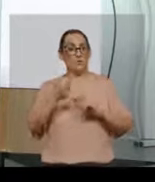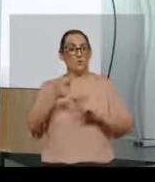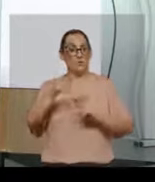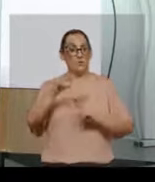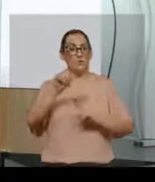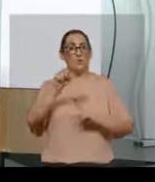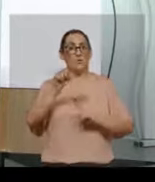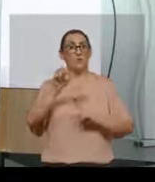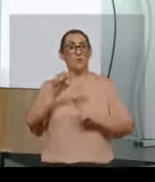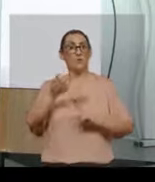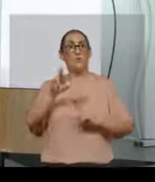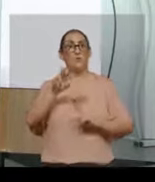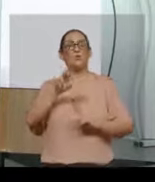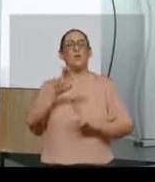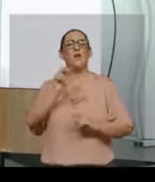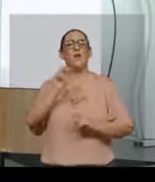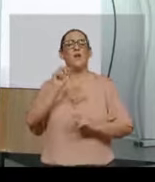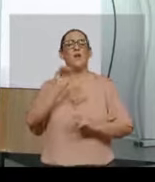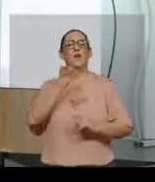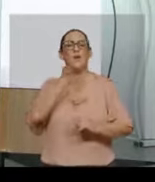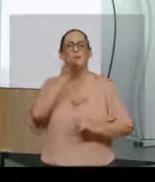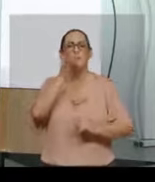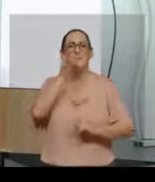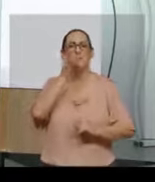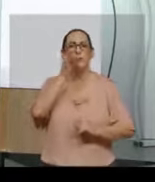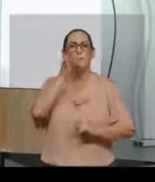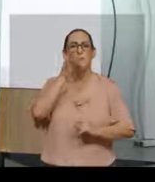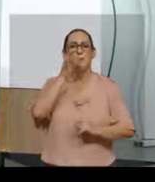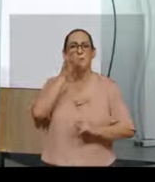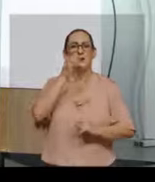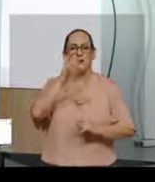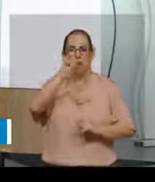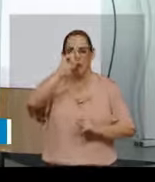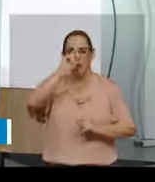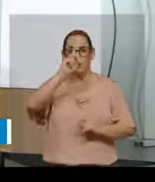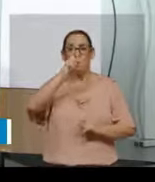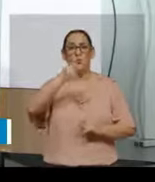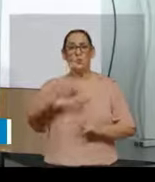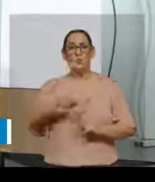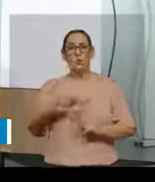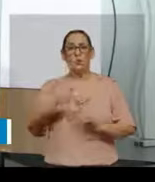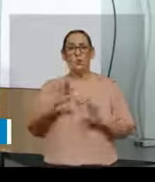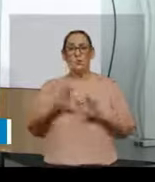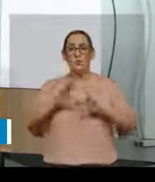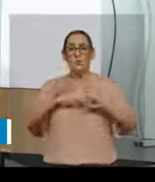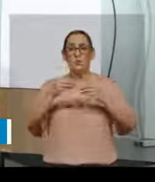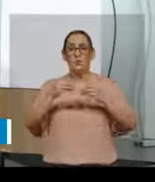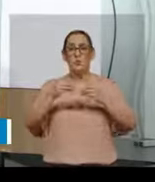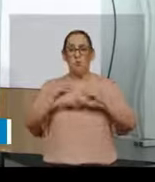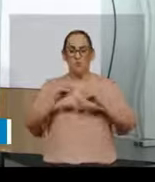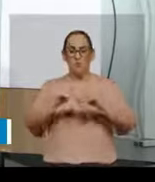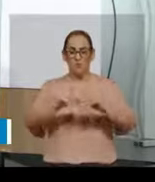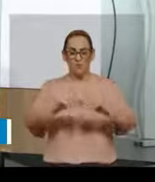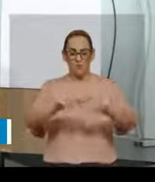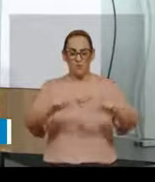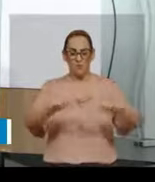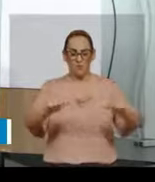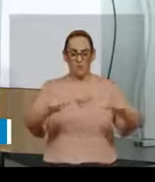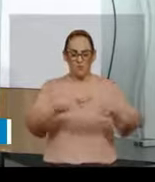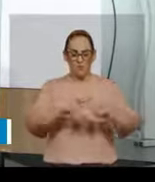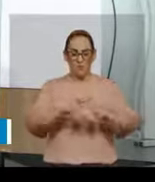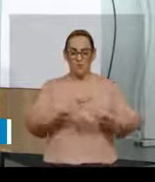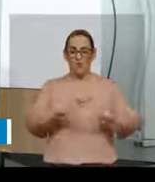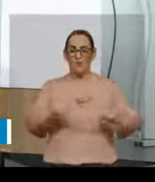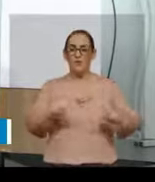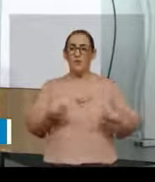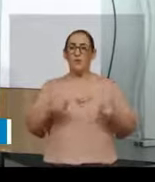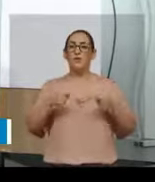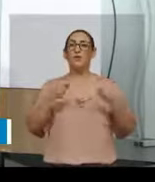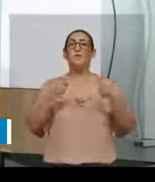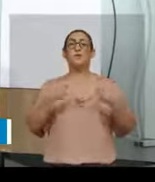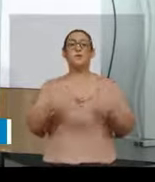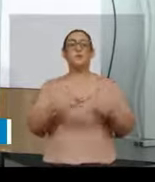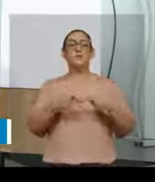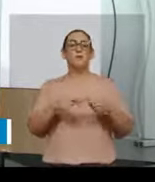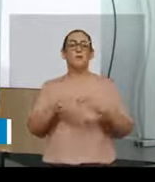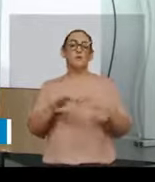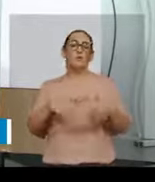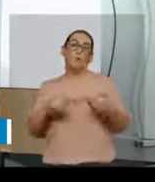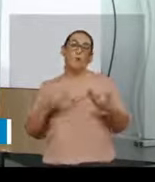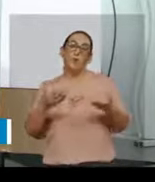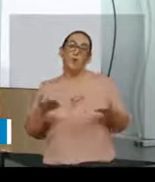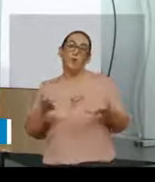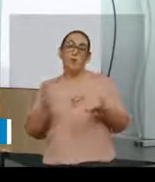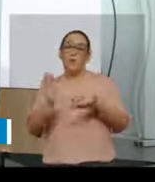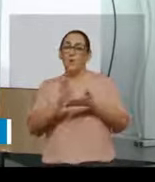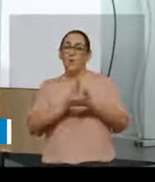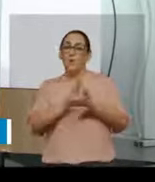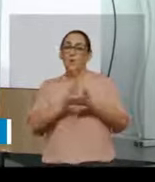dizendo, para que esses seres, então, dominassem o ambiente terrestre, eles necessitavam, então, de